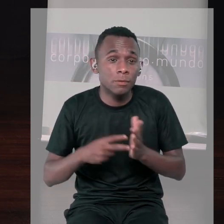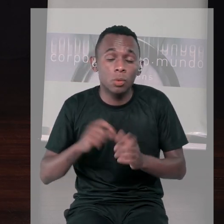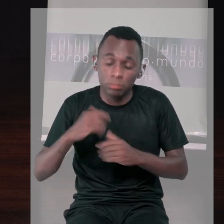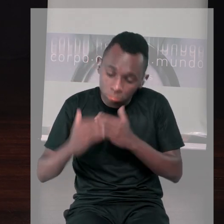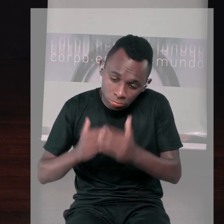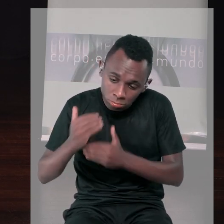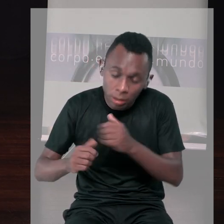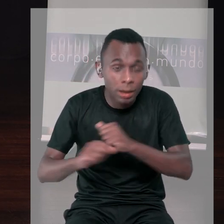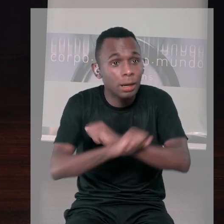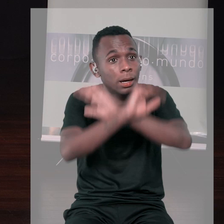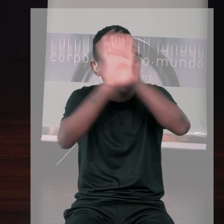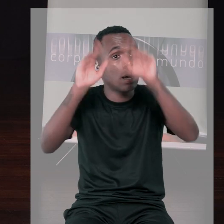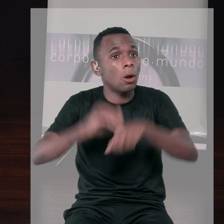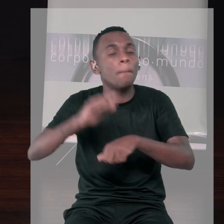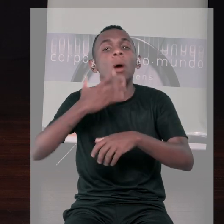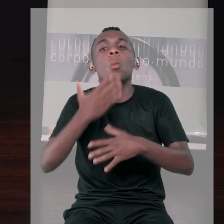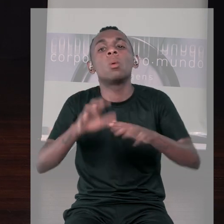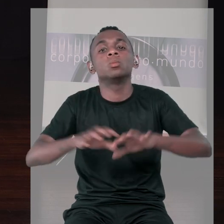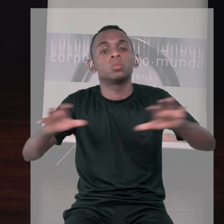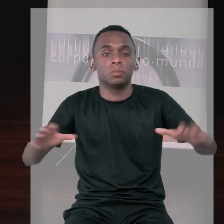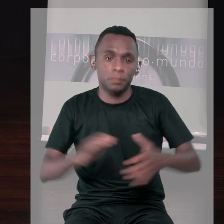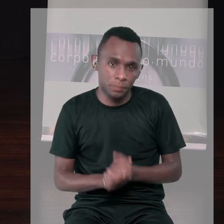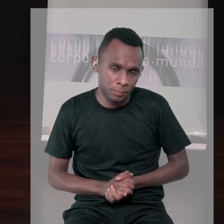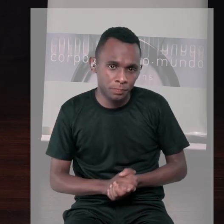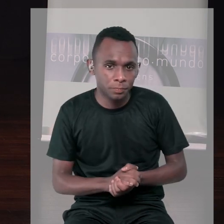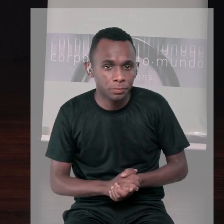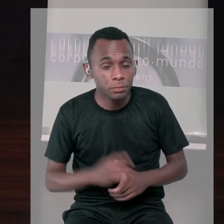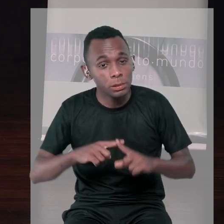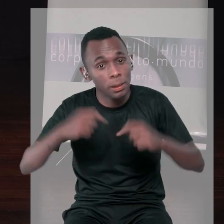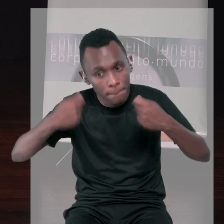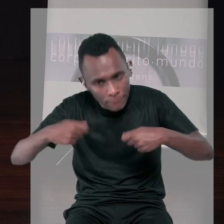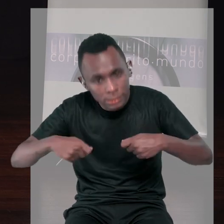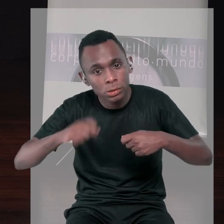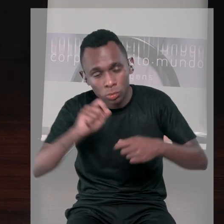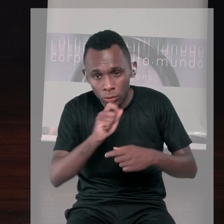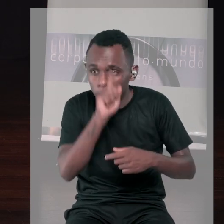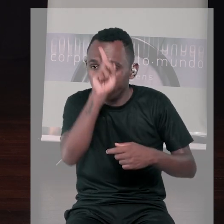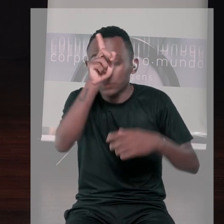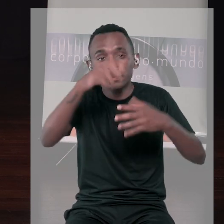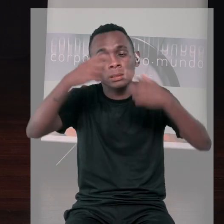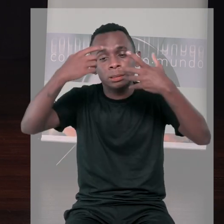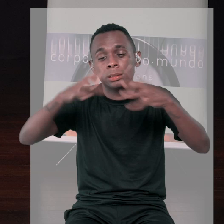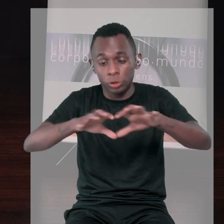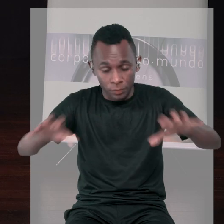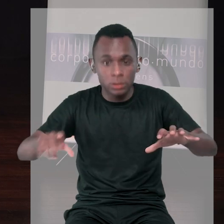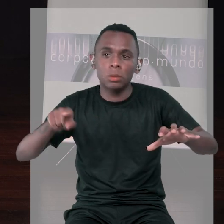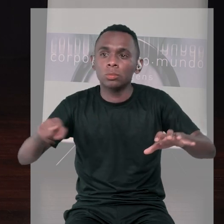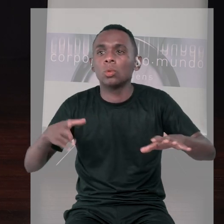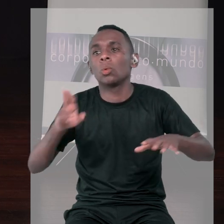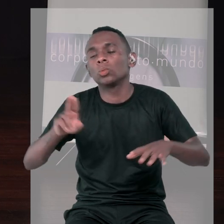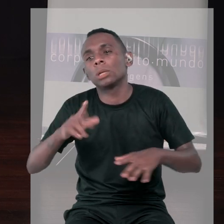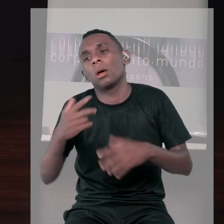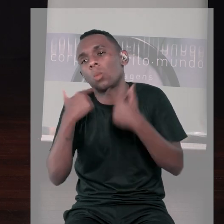os polos. Mas é preciso constatar essa divisão. Ou, para usar uma linguagem, né,